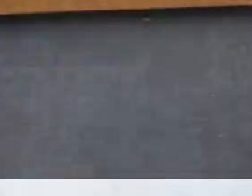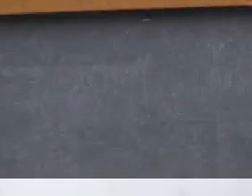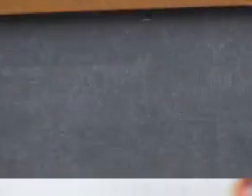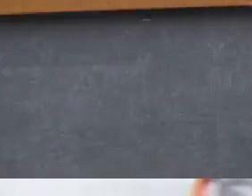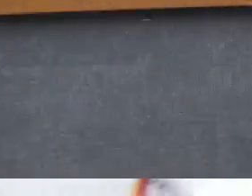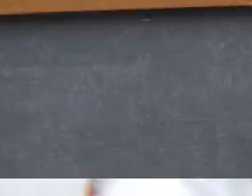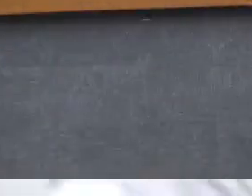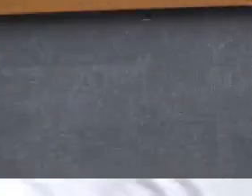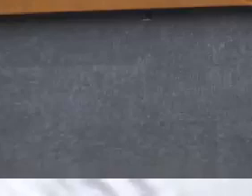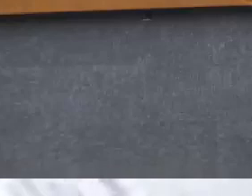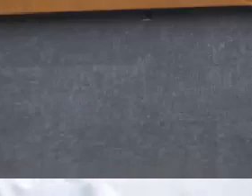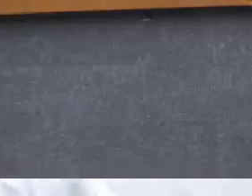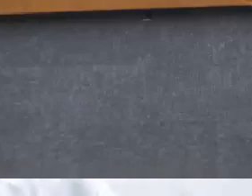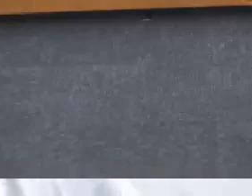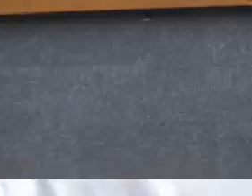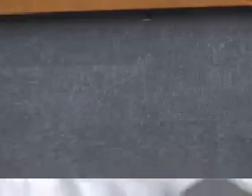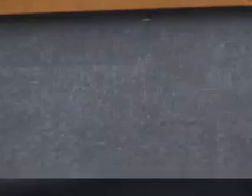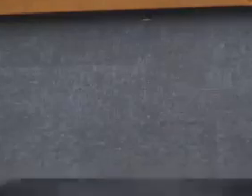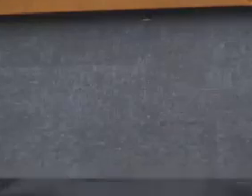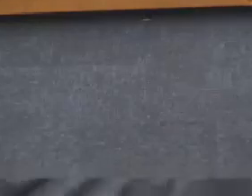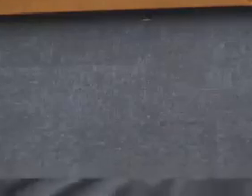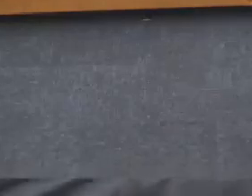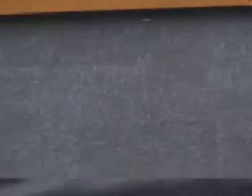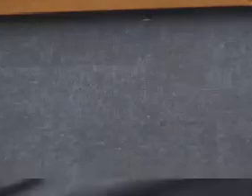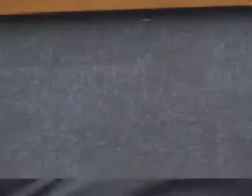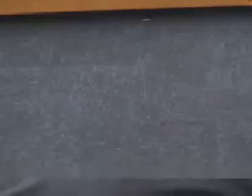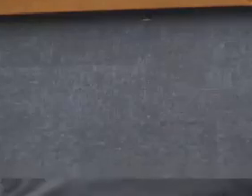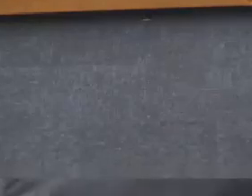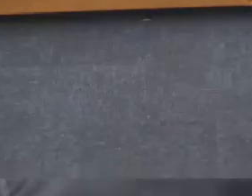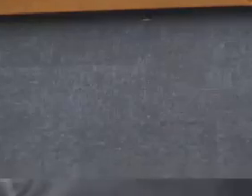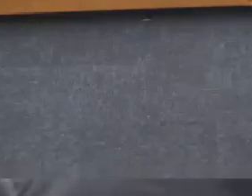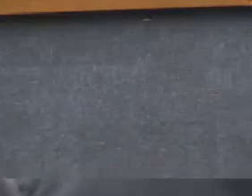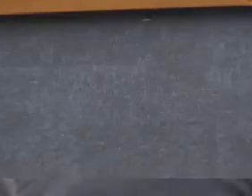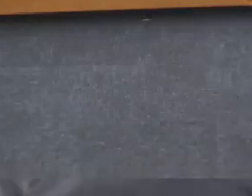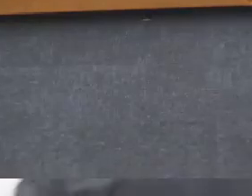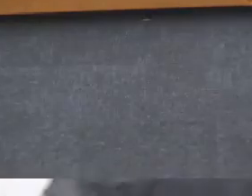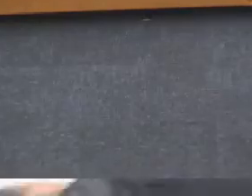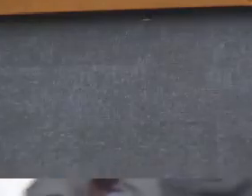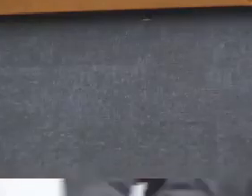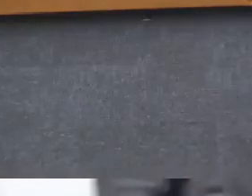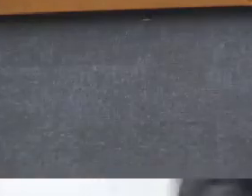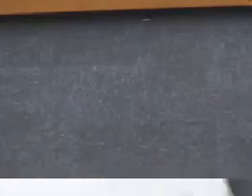segunda. Nunca tinha votado de Minerva? Primeira vez, a gente nunca esquece, né? 12:00.